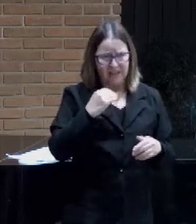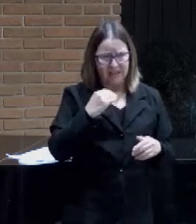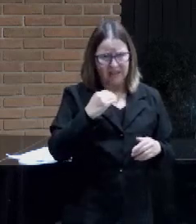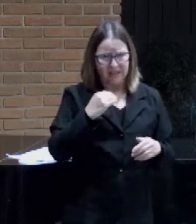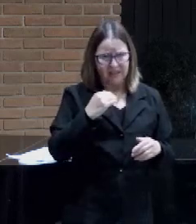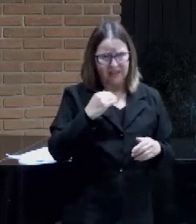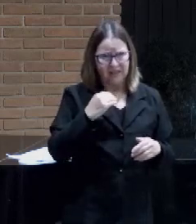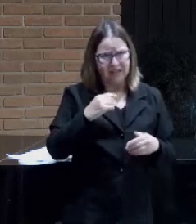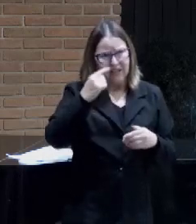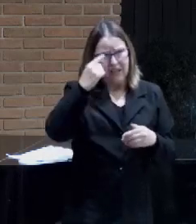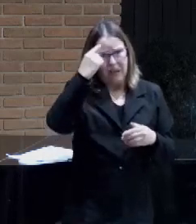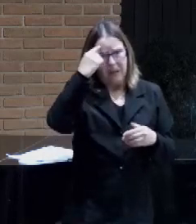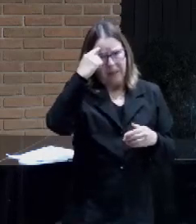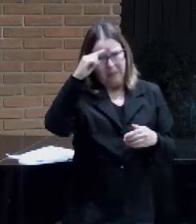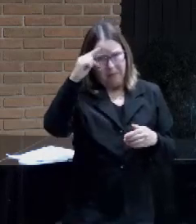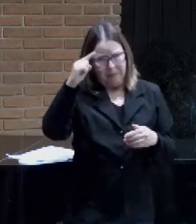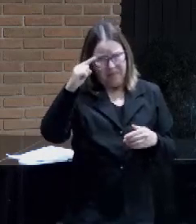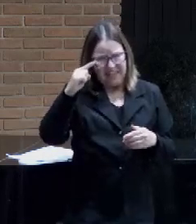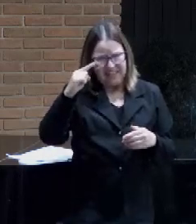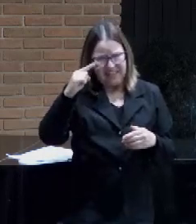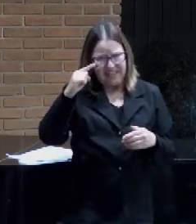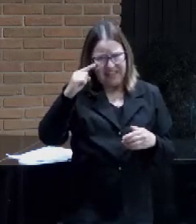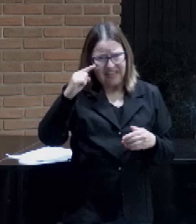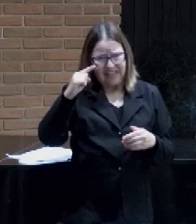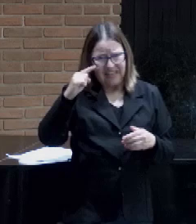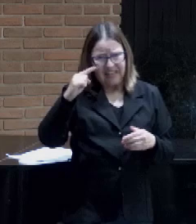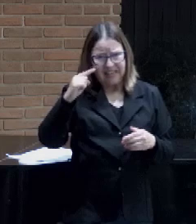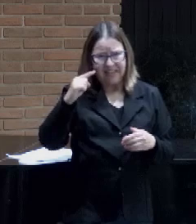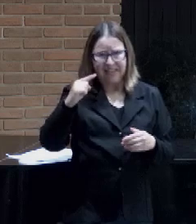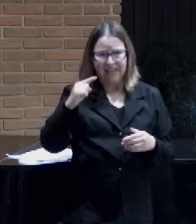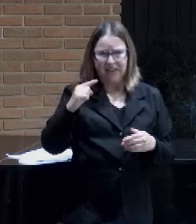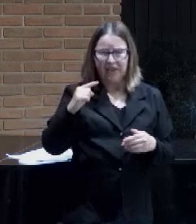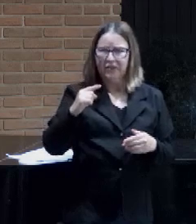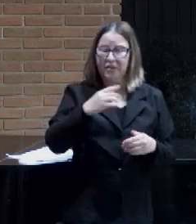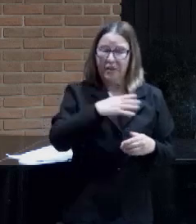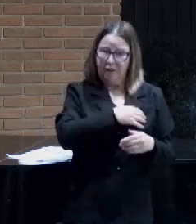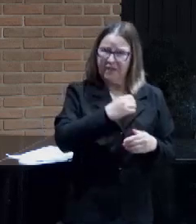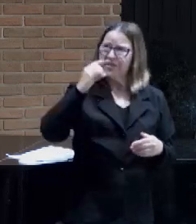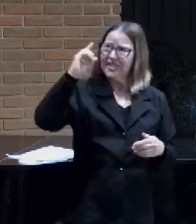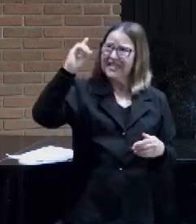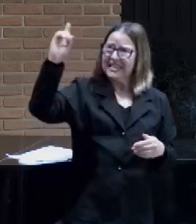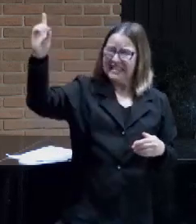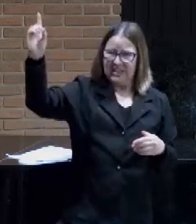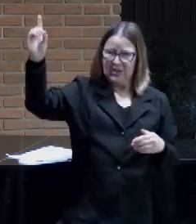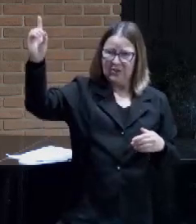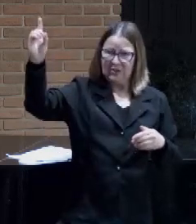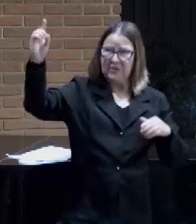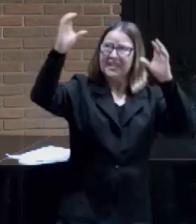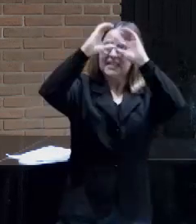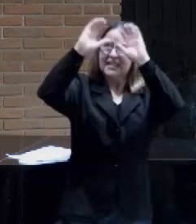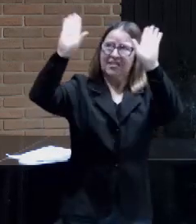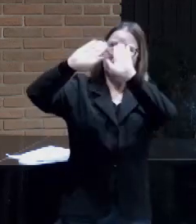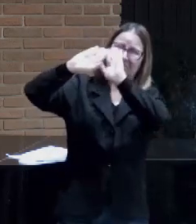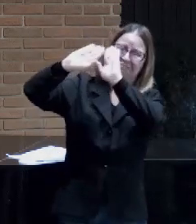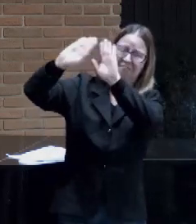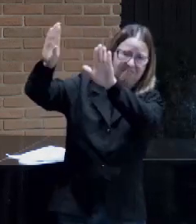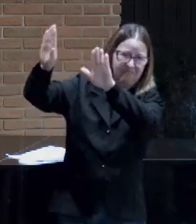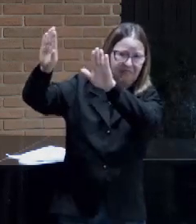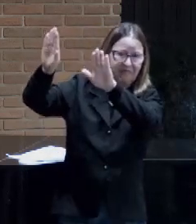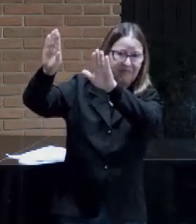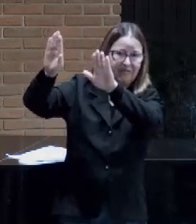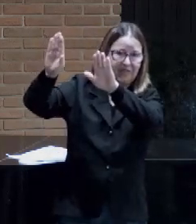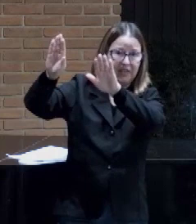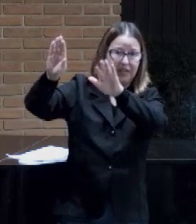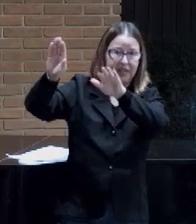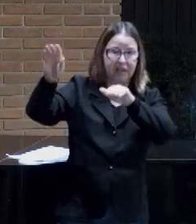sua glória e vir num lugar sujo. Não, para e pensa. O ser mais belo do universo andar